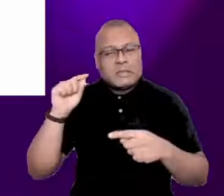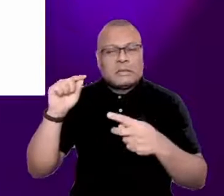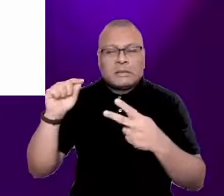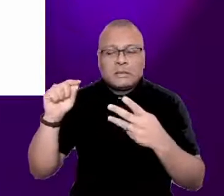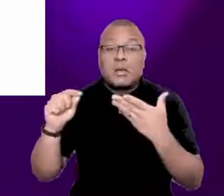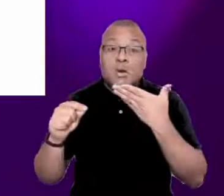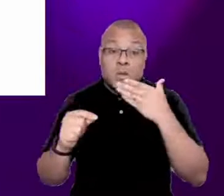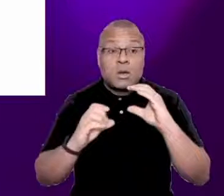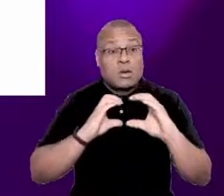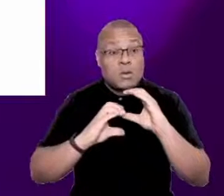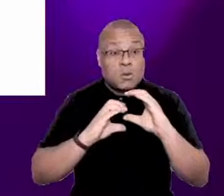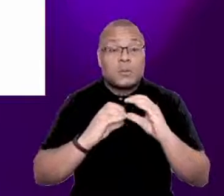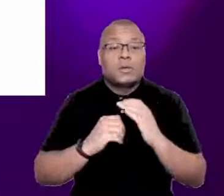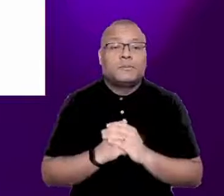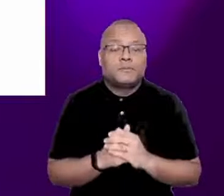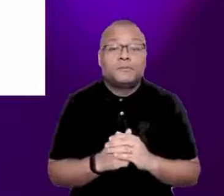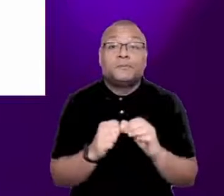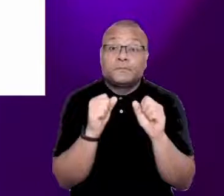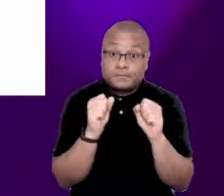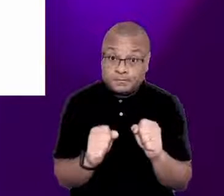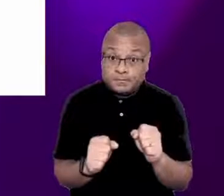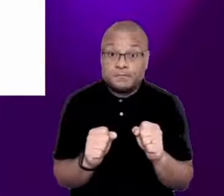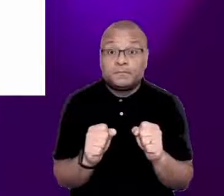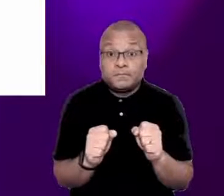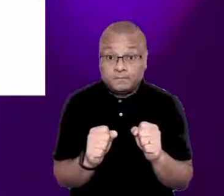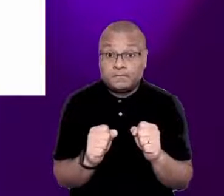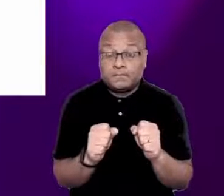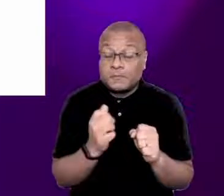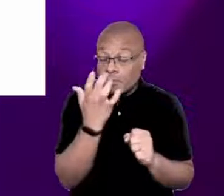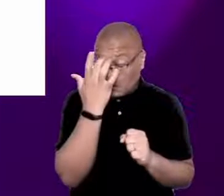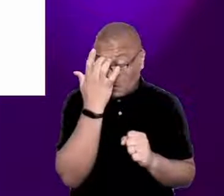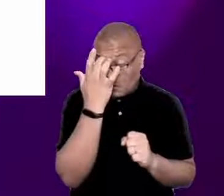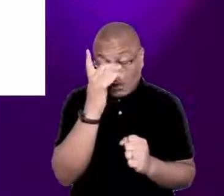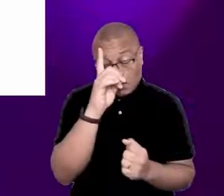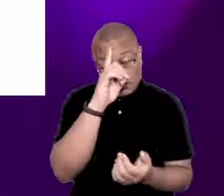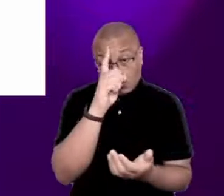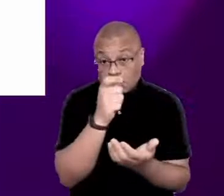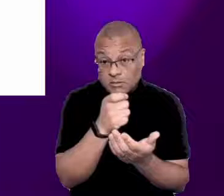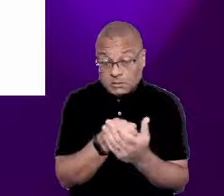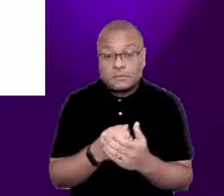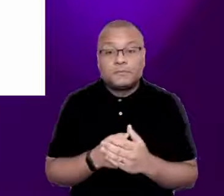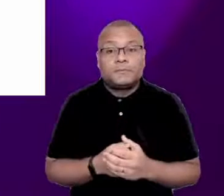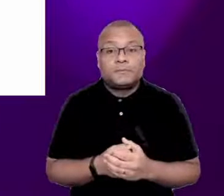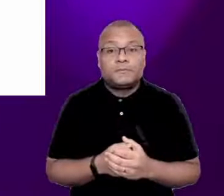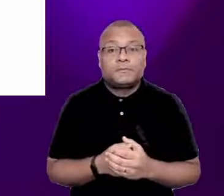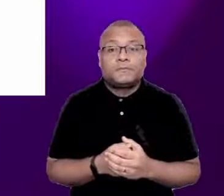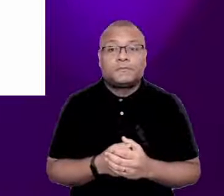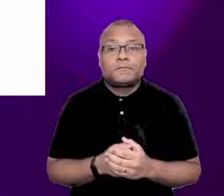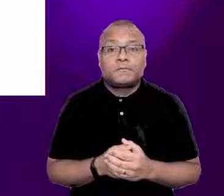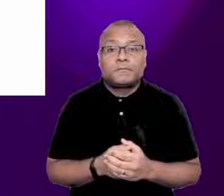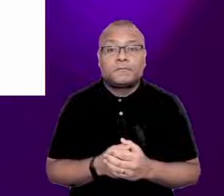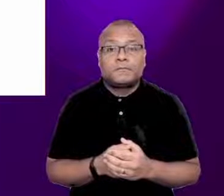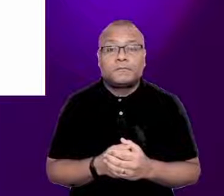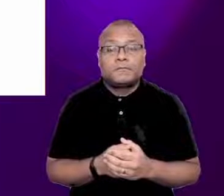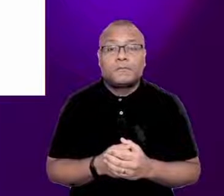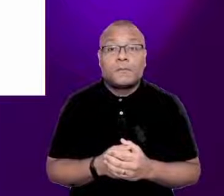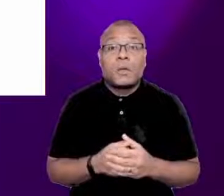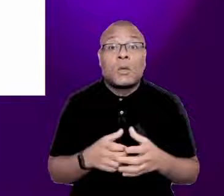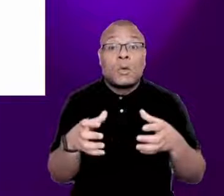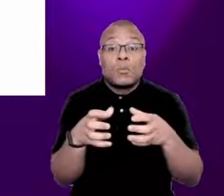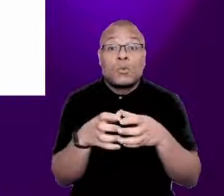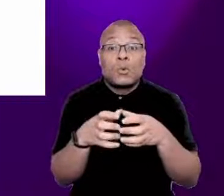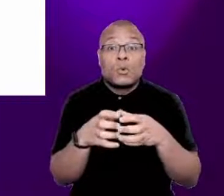melhora a comunicação e pode envolvê-lo de forma mais fácil na tomada de decisão. Para os